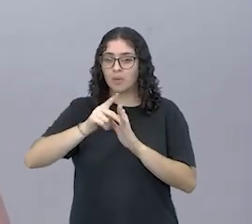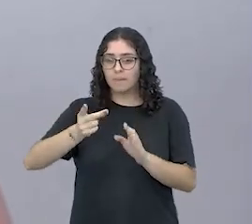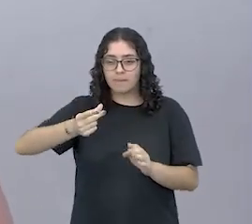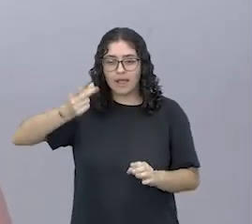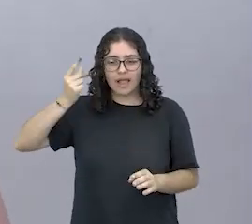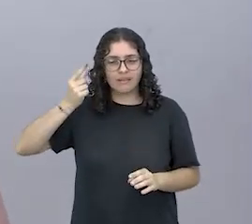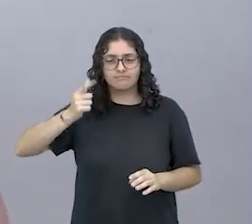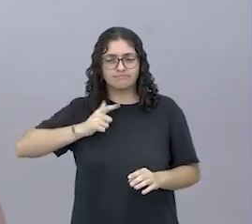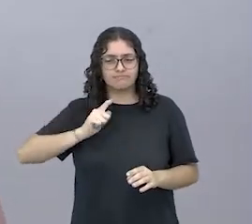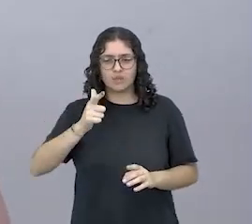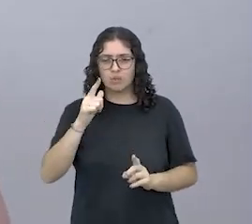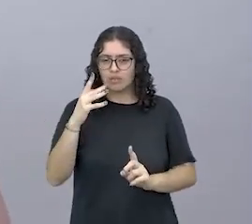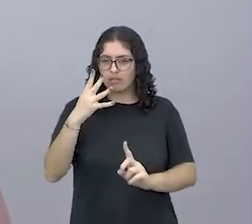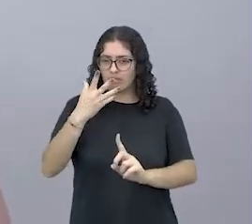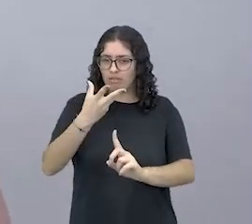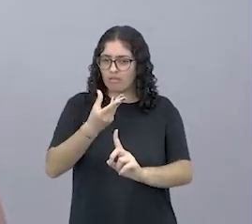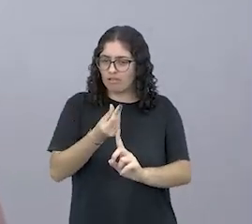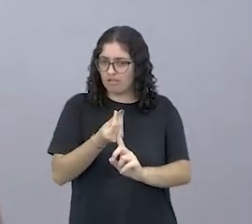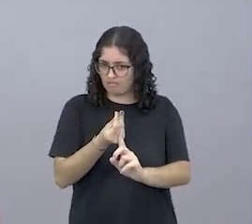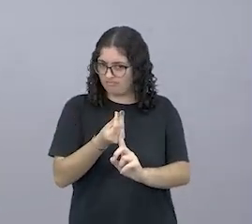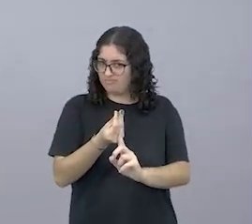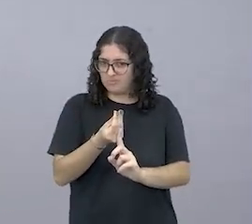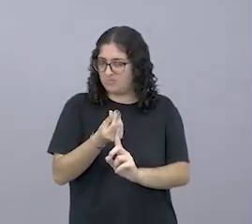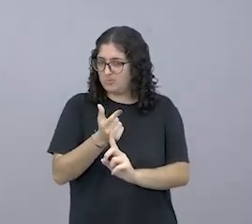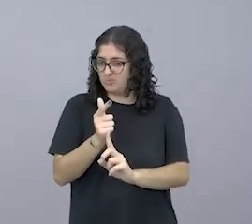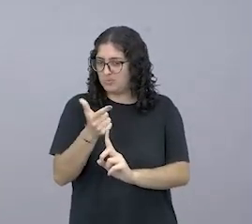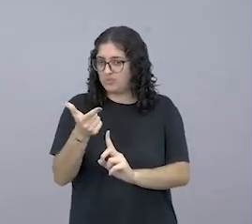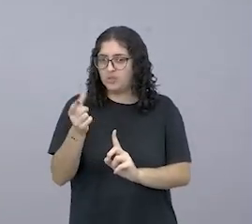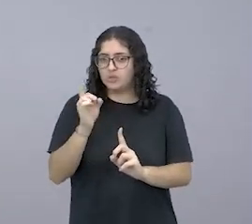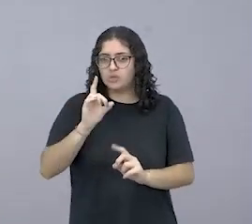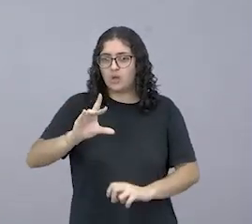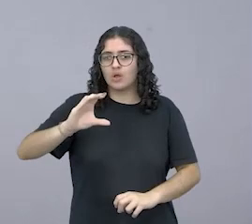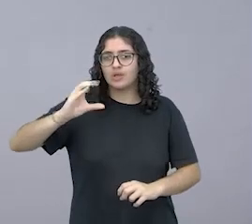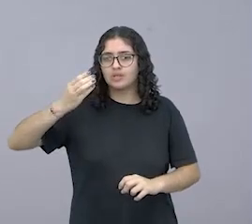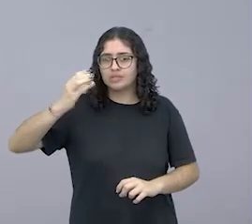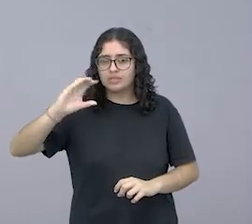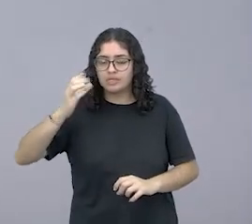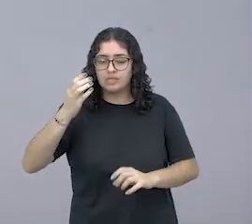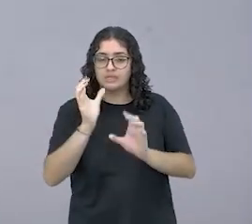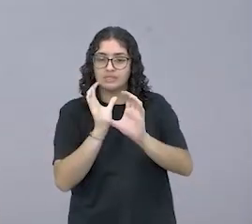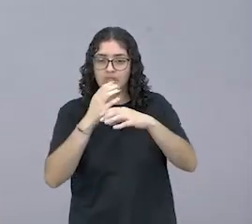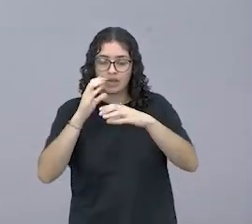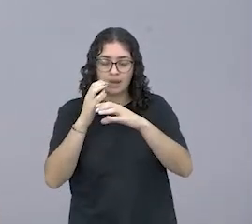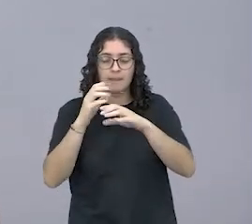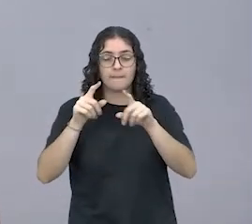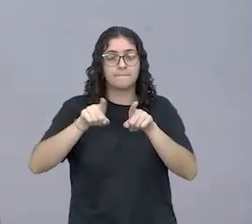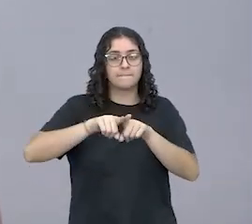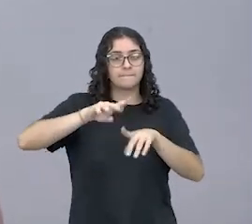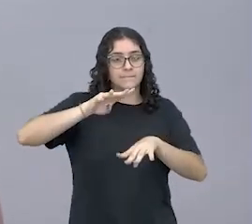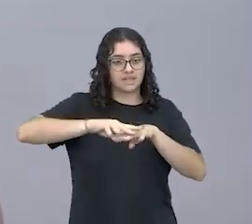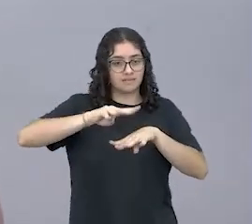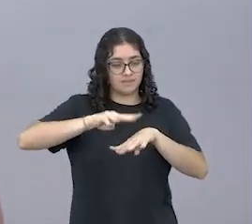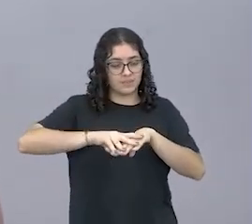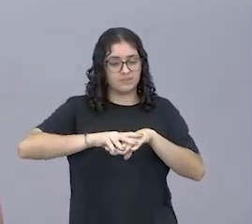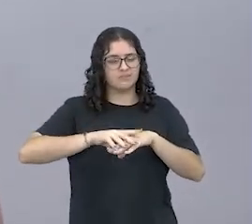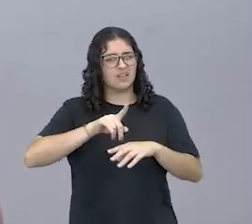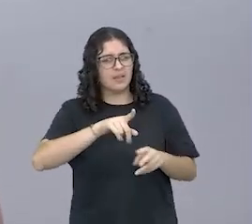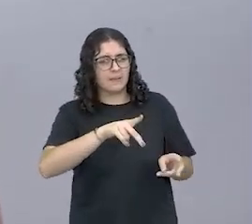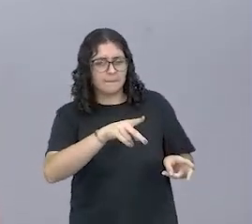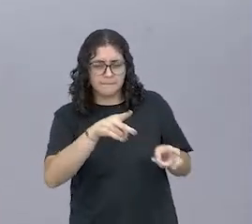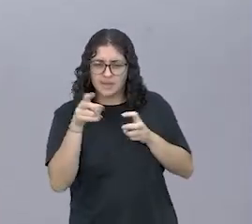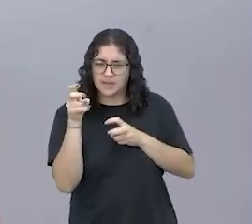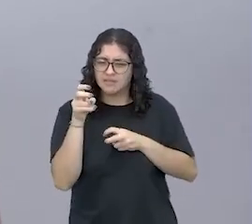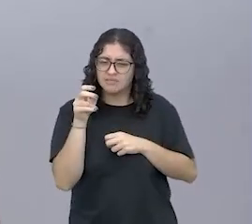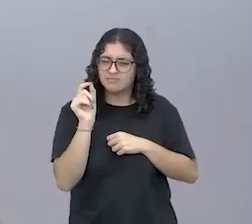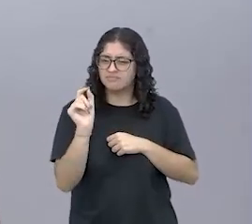arte, né, dentro do STEAM, era só ciência, tecnologia, engenharia e matemática, e aí eles perceberam